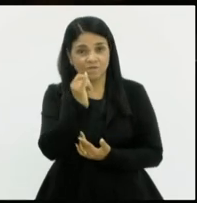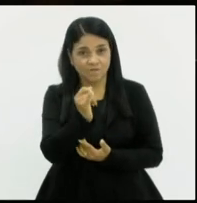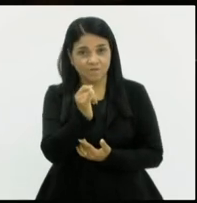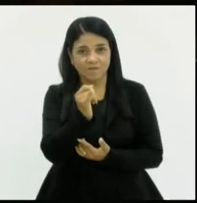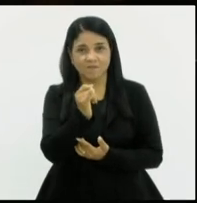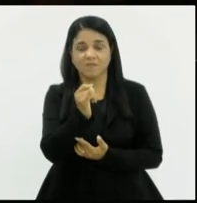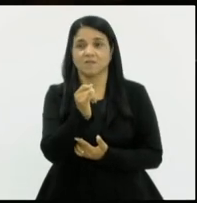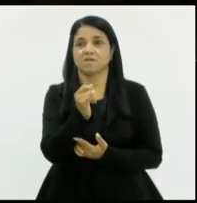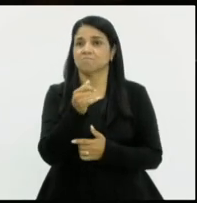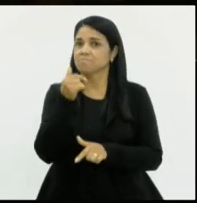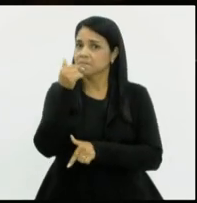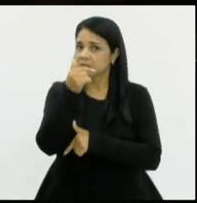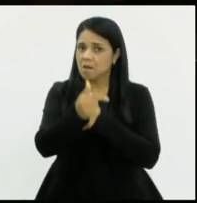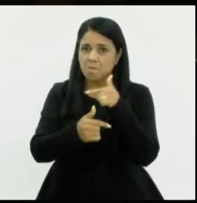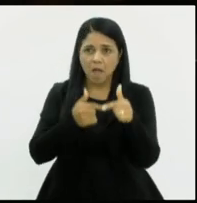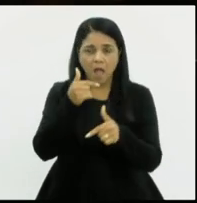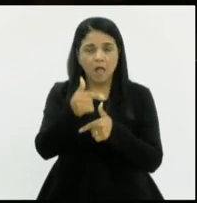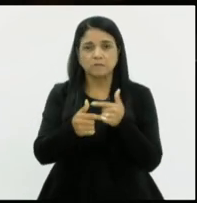ao trabalho.